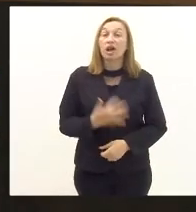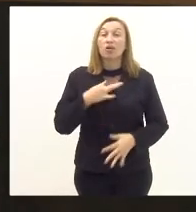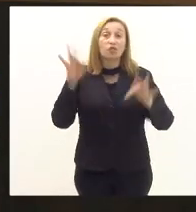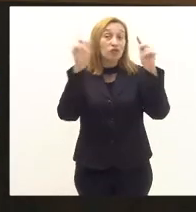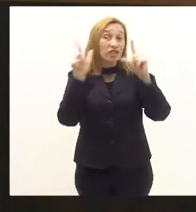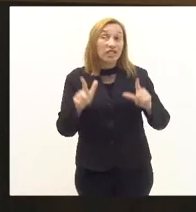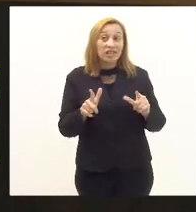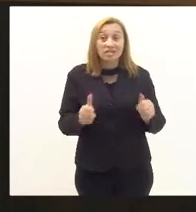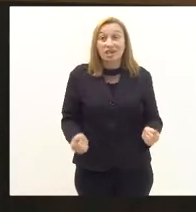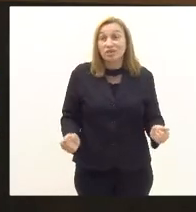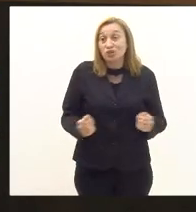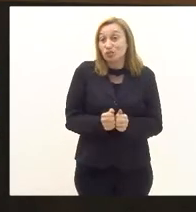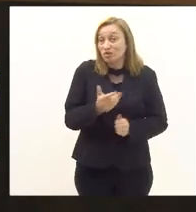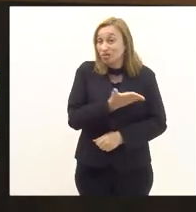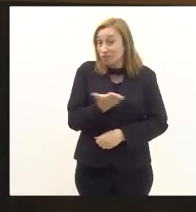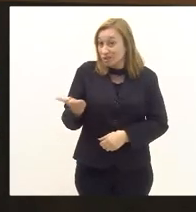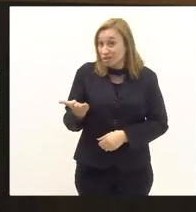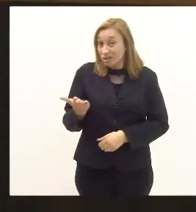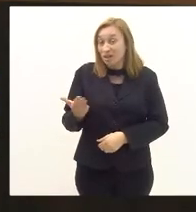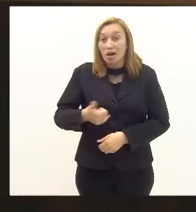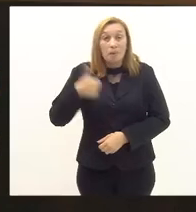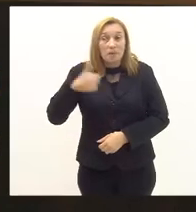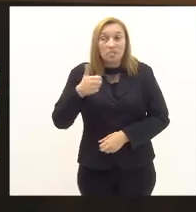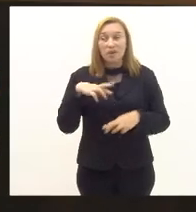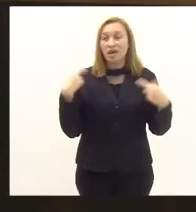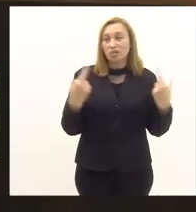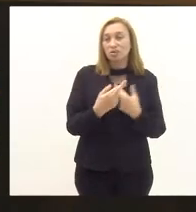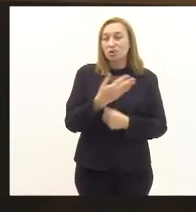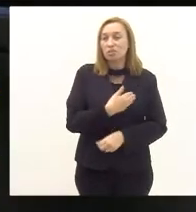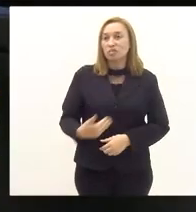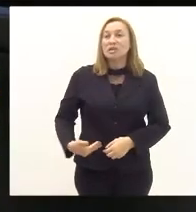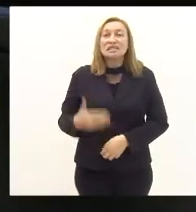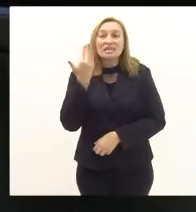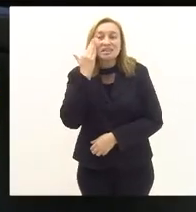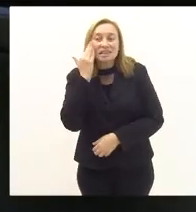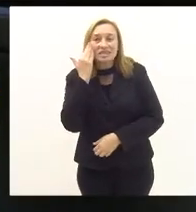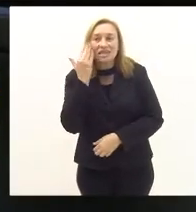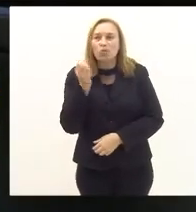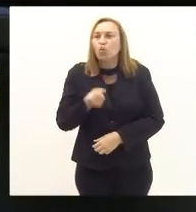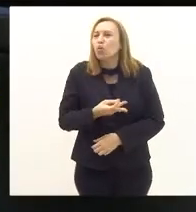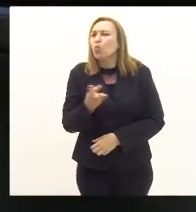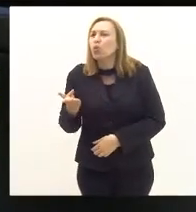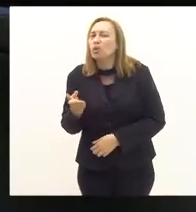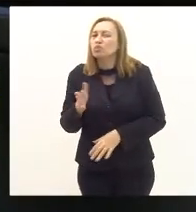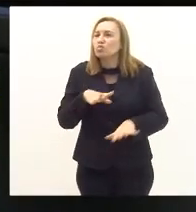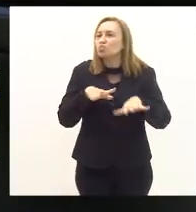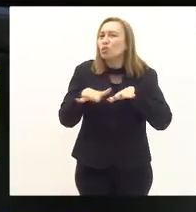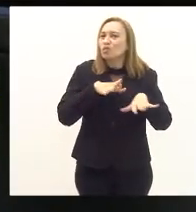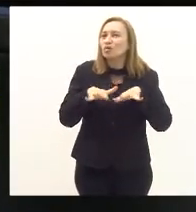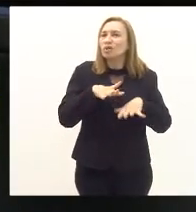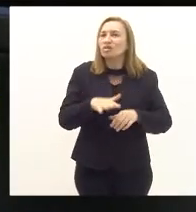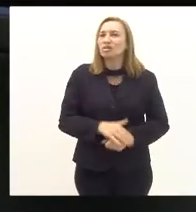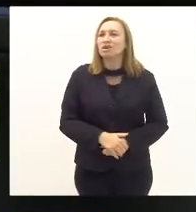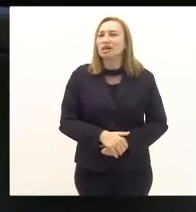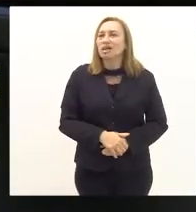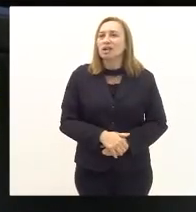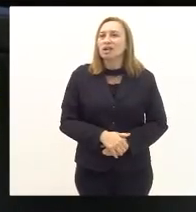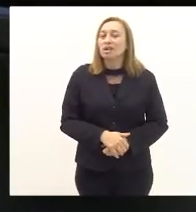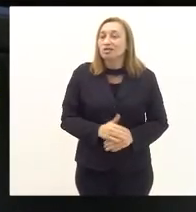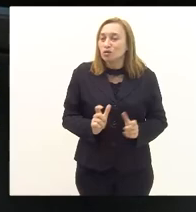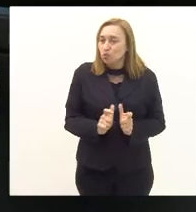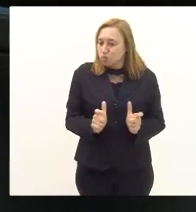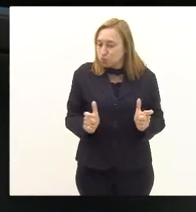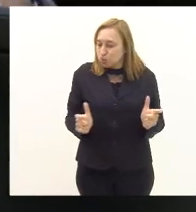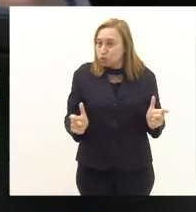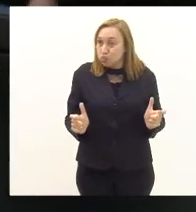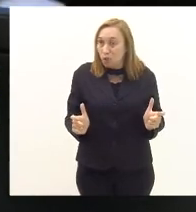feliz de ter participado dessa minha primeira audiência, entender o quanto o movimento cresceu,